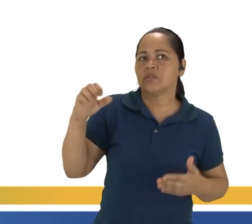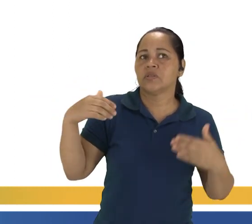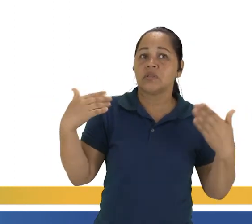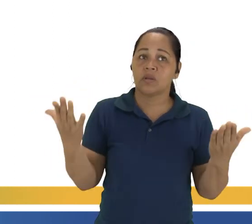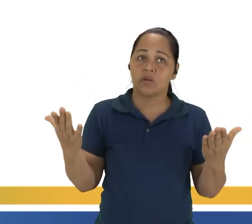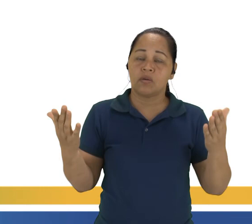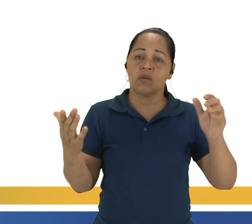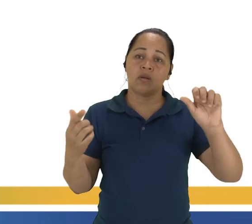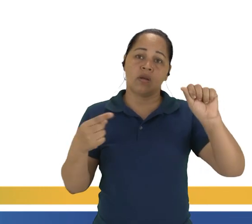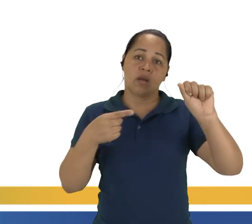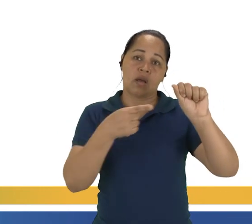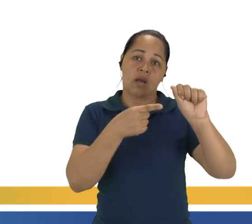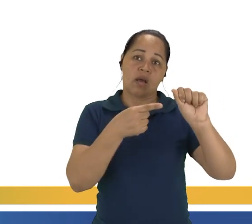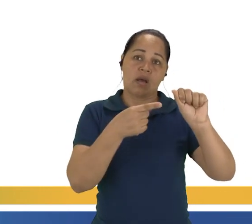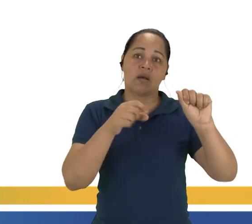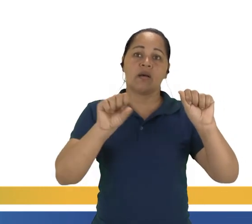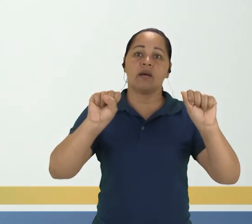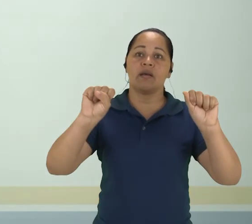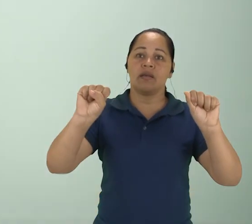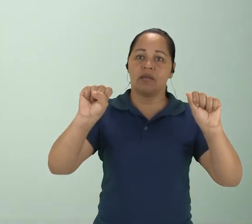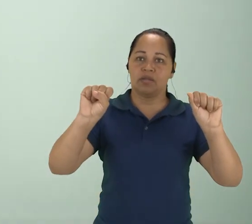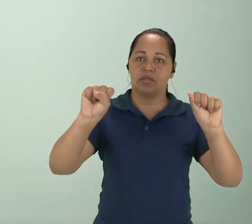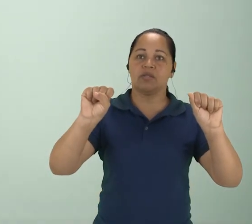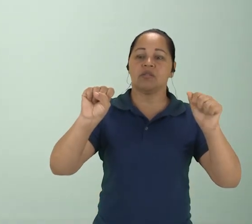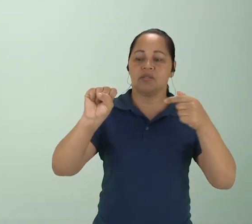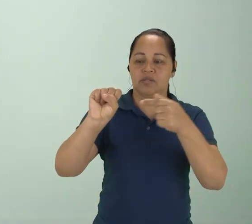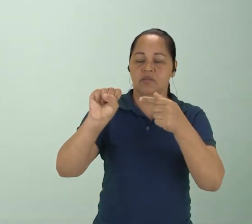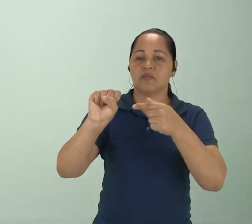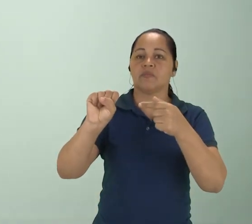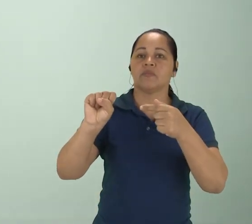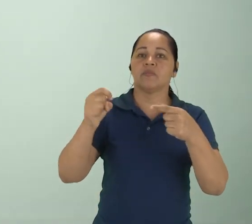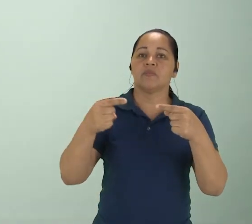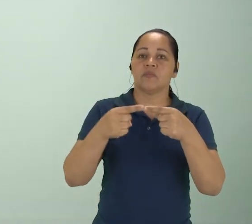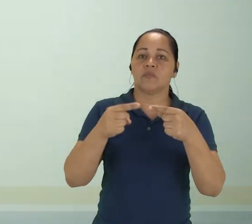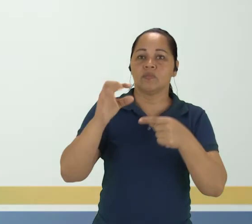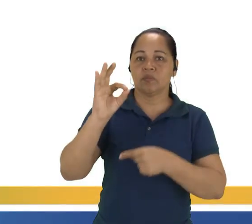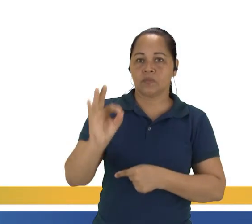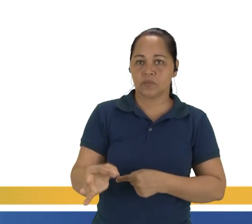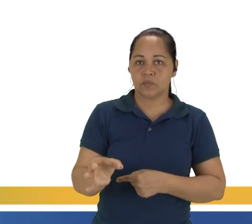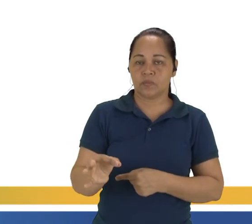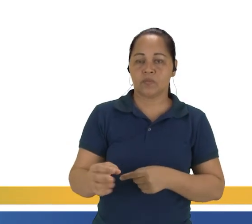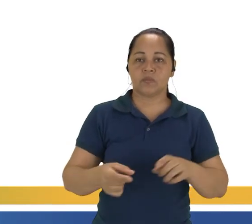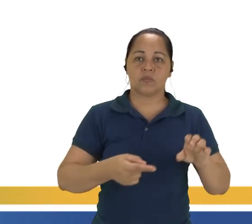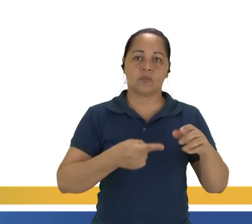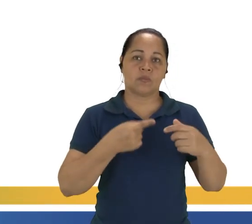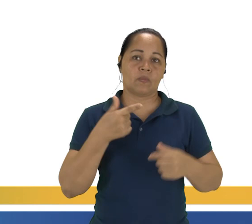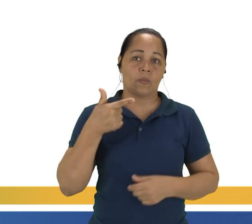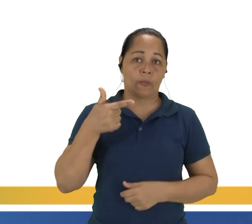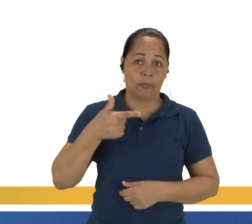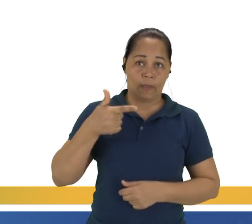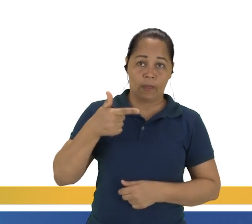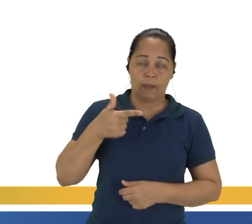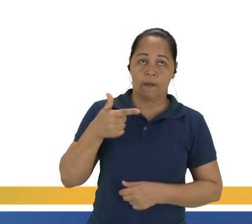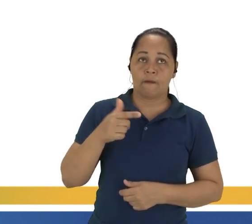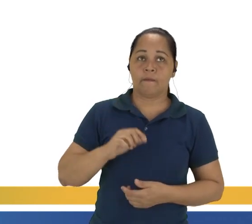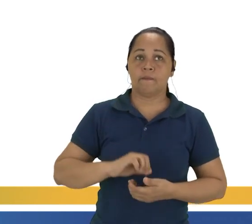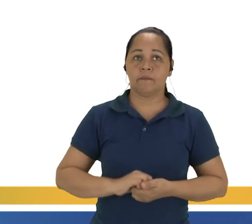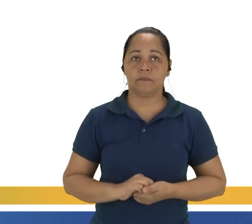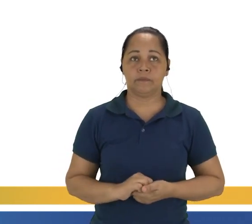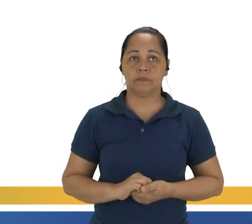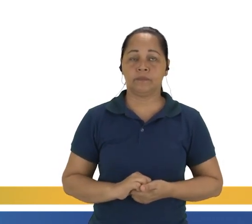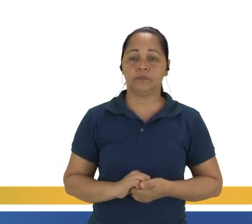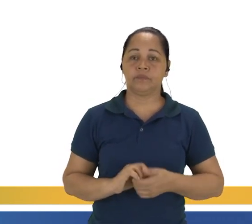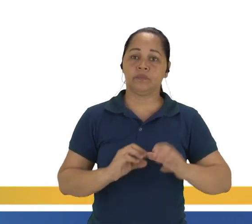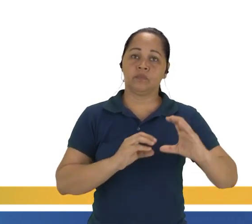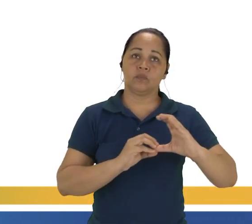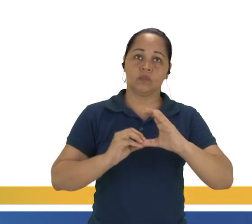então a letra A. Essa célula está na intérfase no momento S. Na 2, em organismos unicelulares,